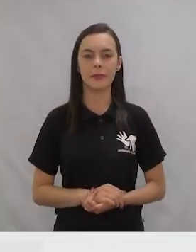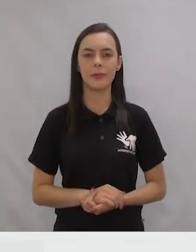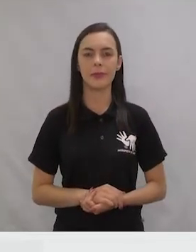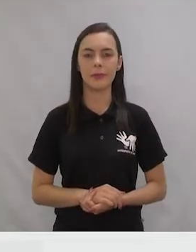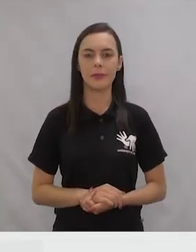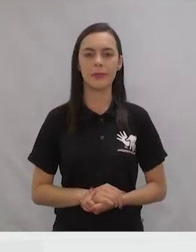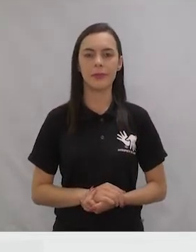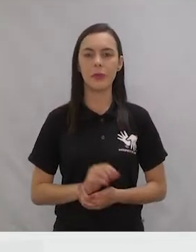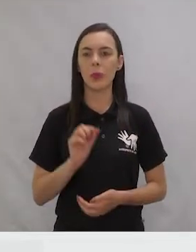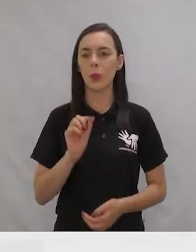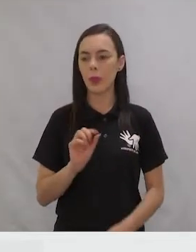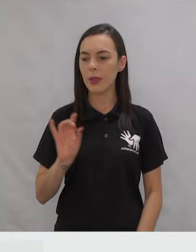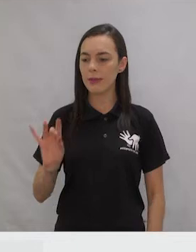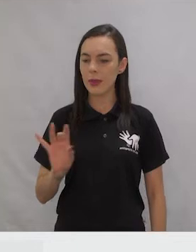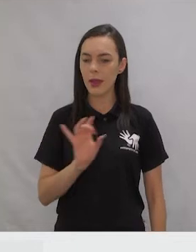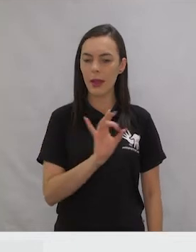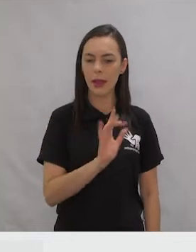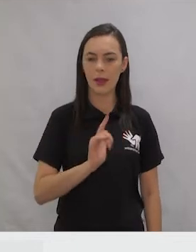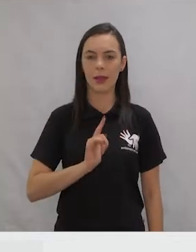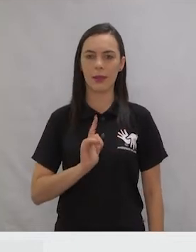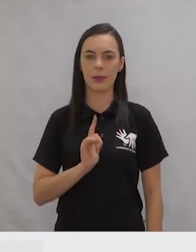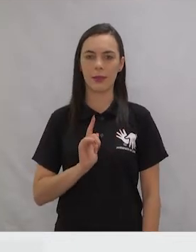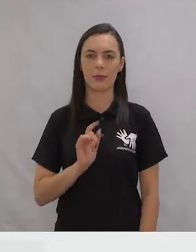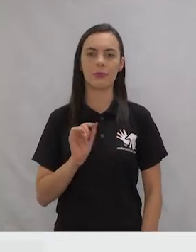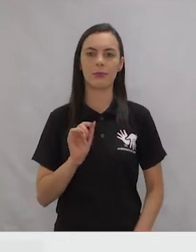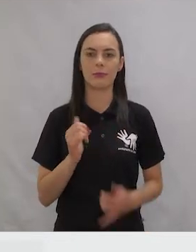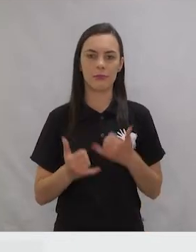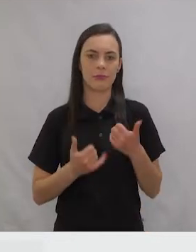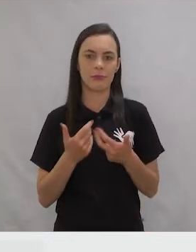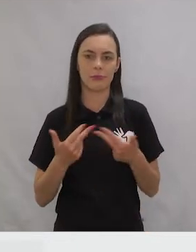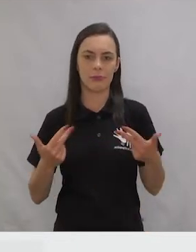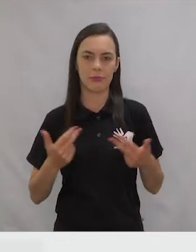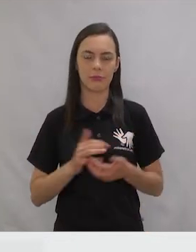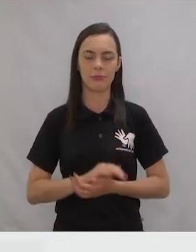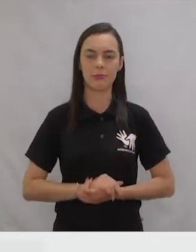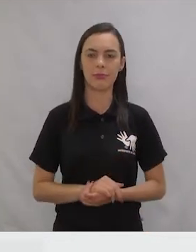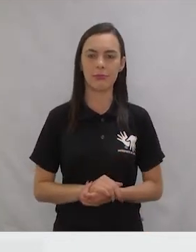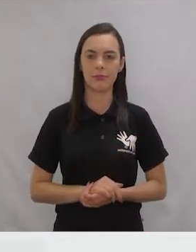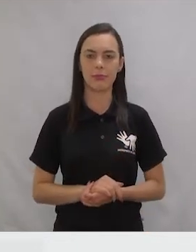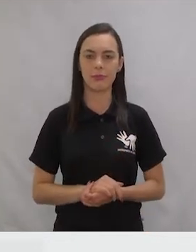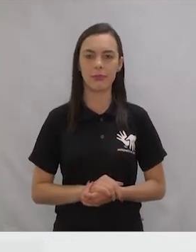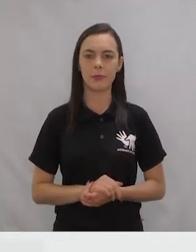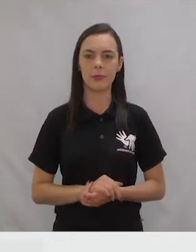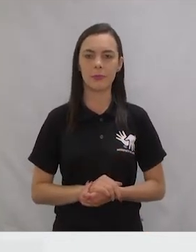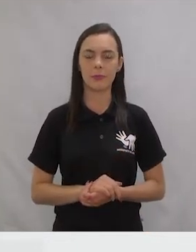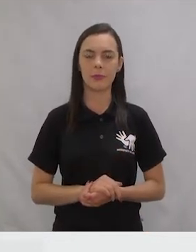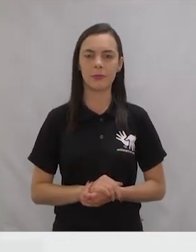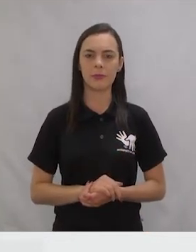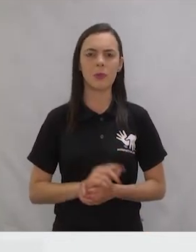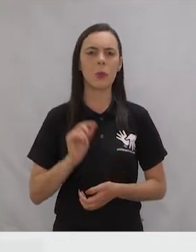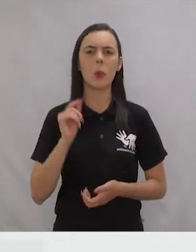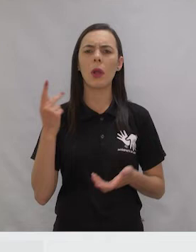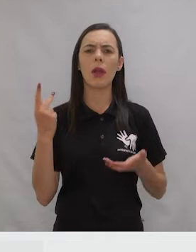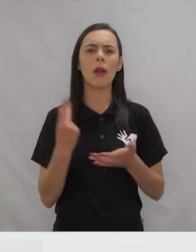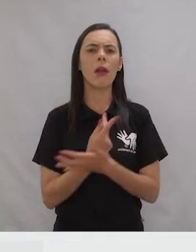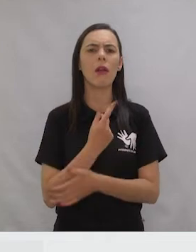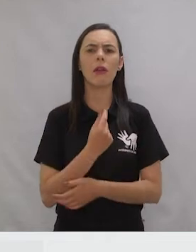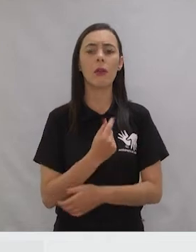de brinquedos, o que cada um tem. O que aconteceu? Eles